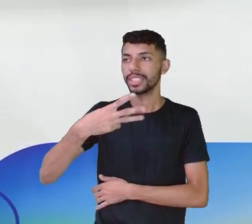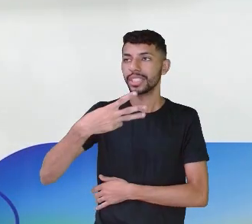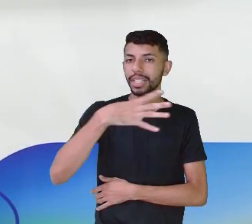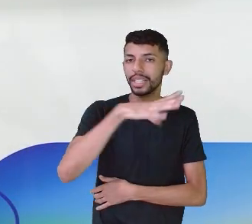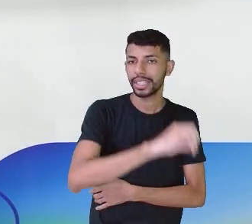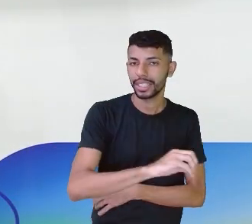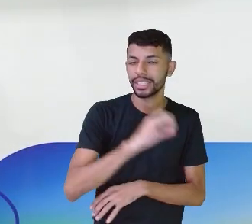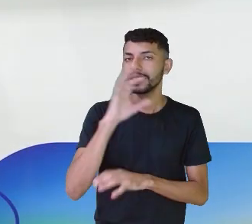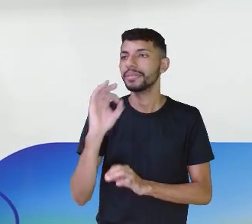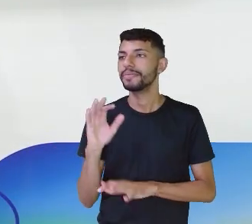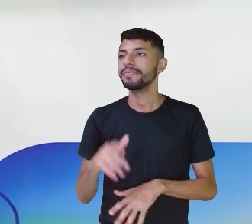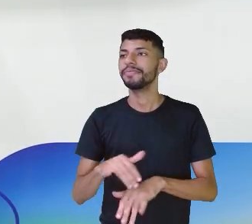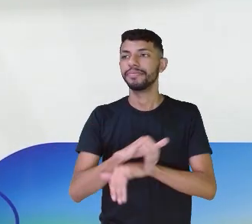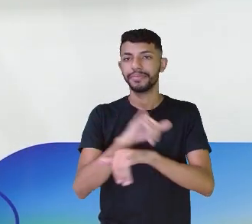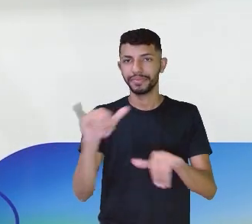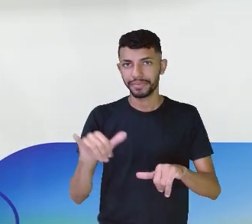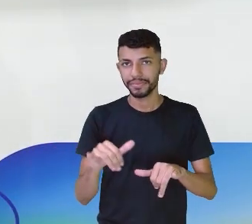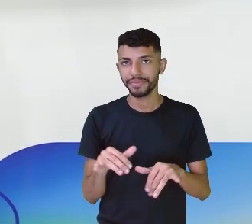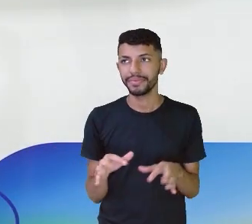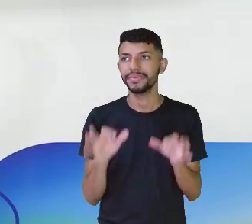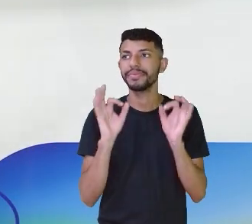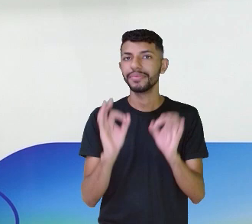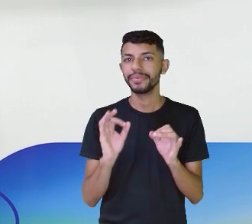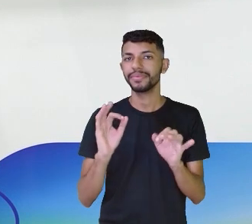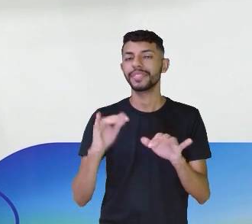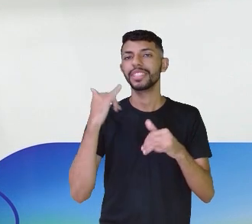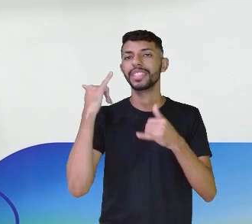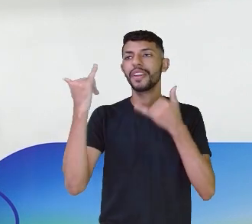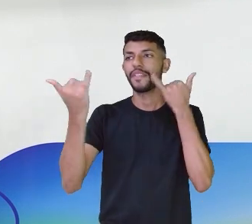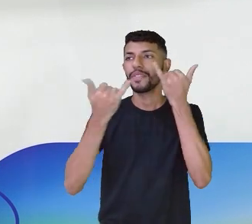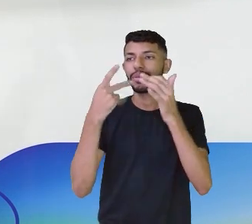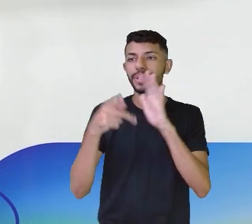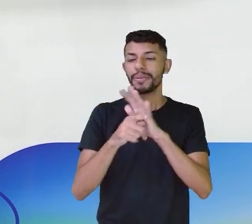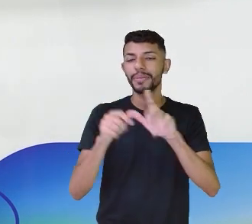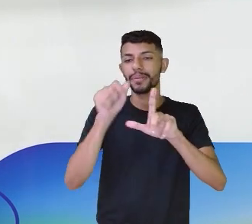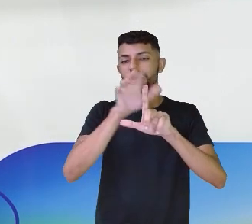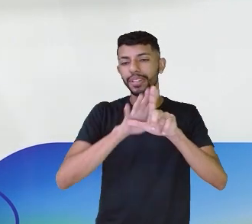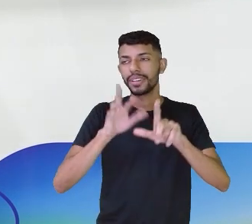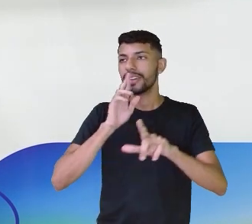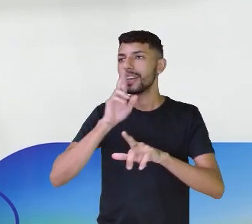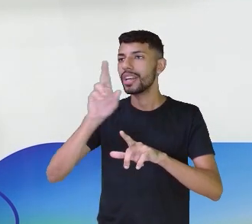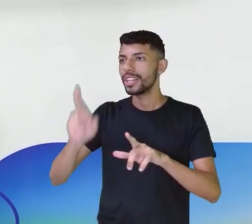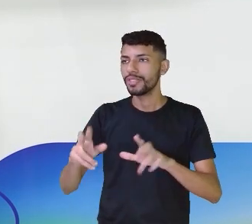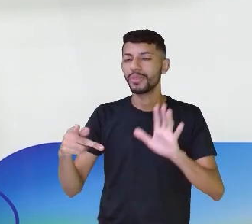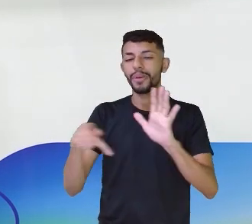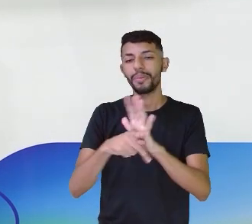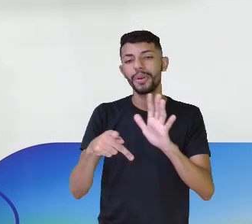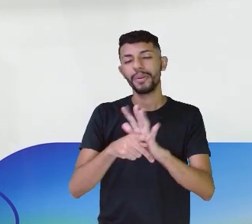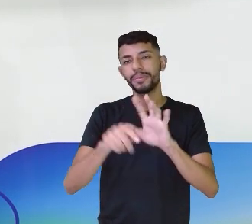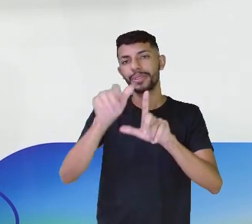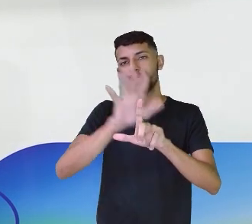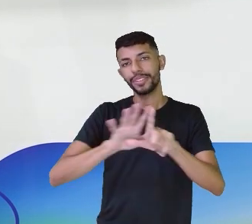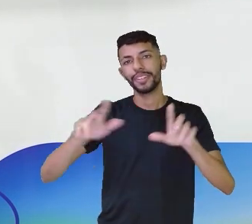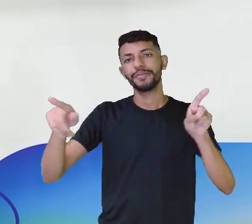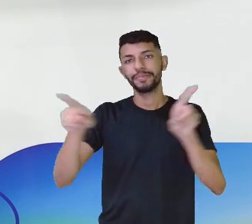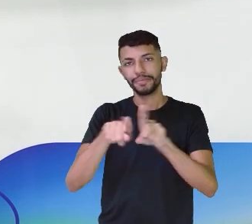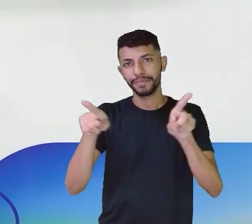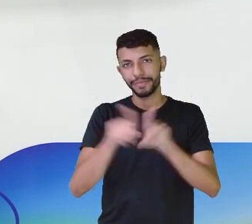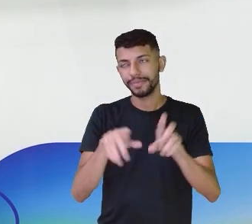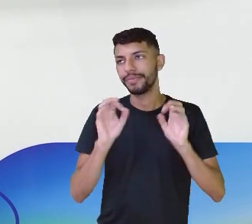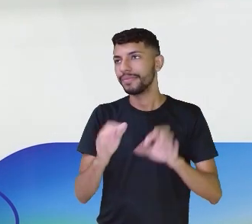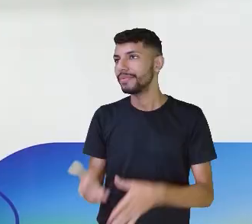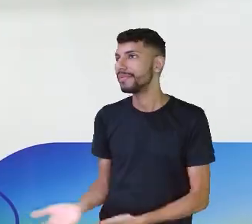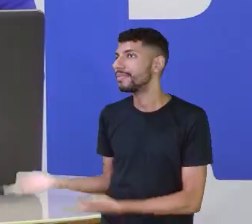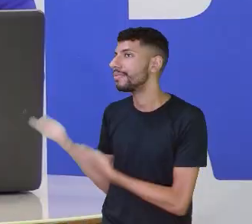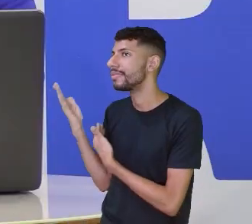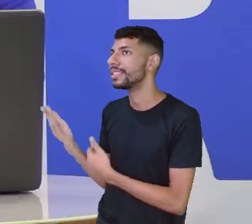130. Tranquilo. Informação de gráfico, resposta no gráfico também. Vamos